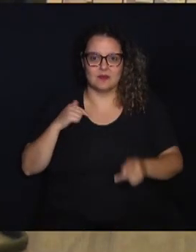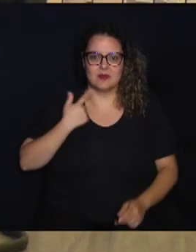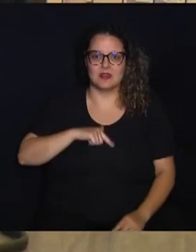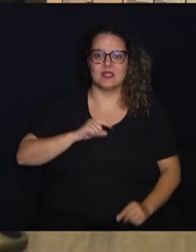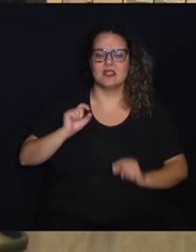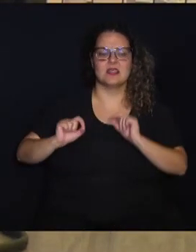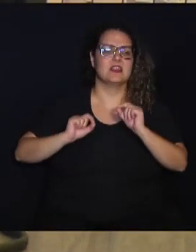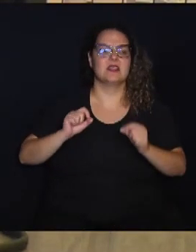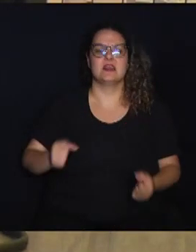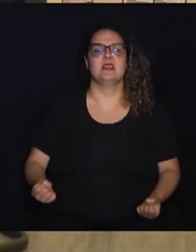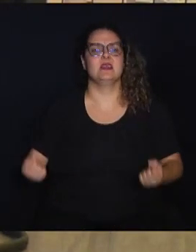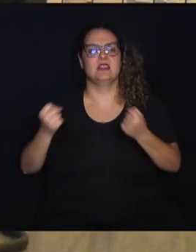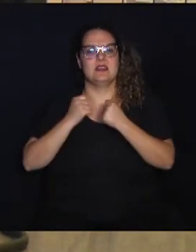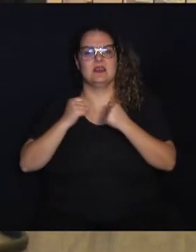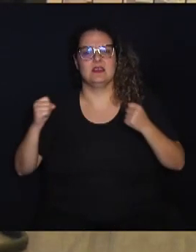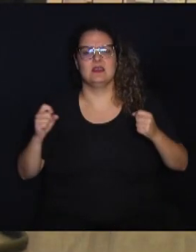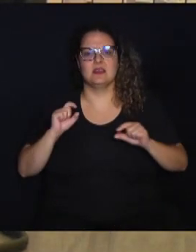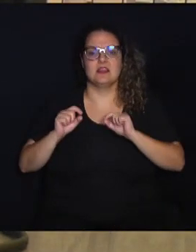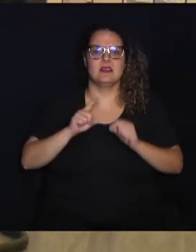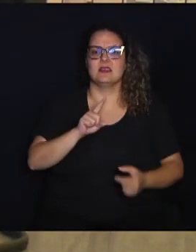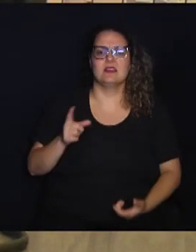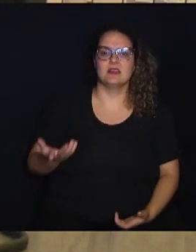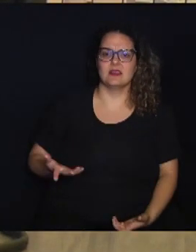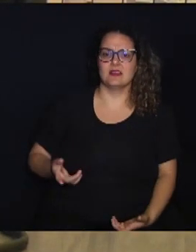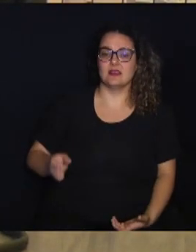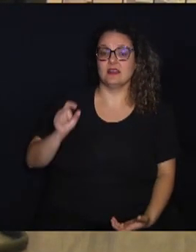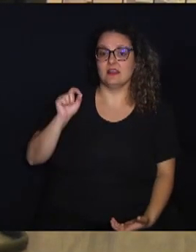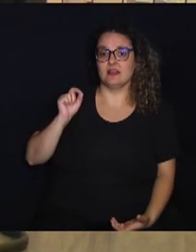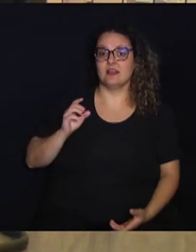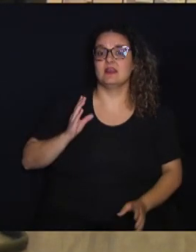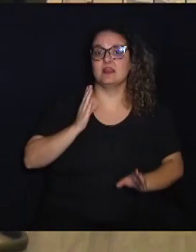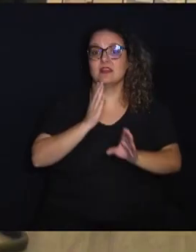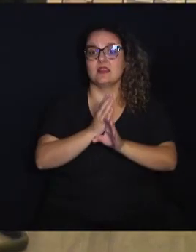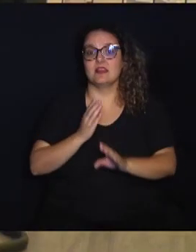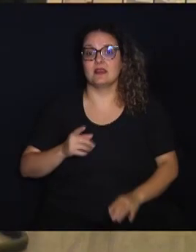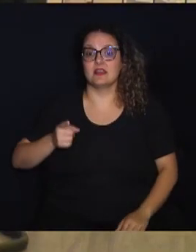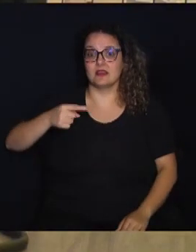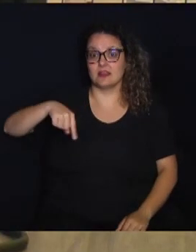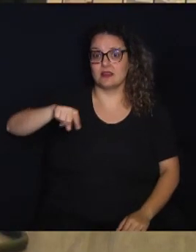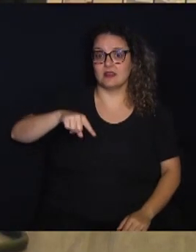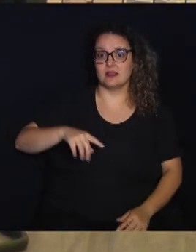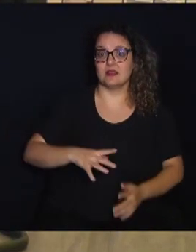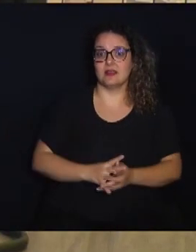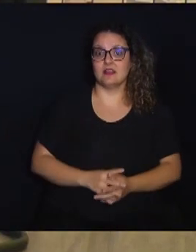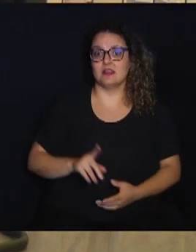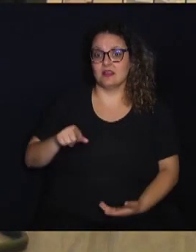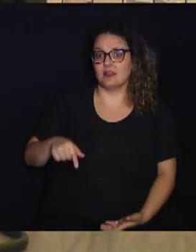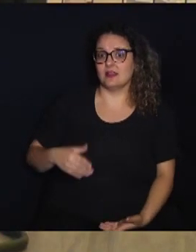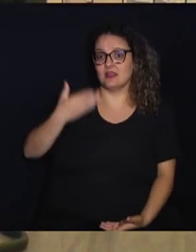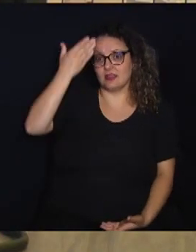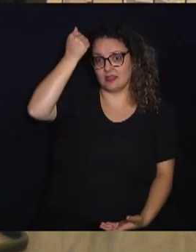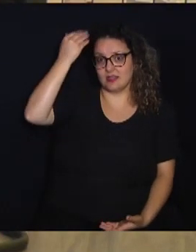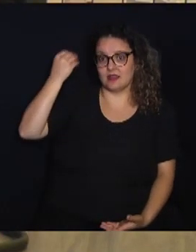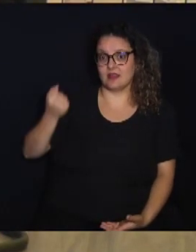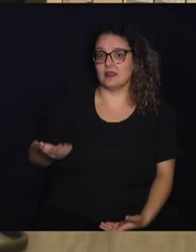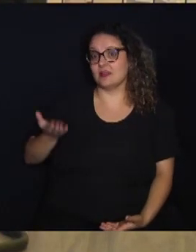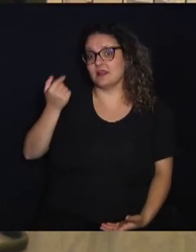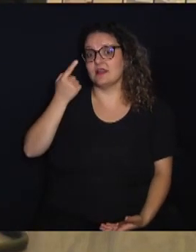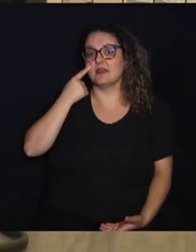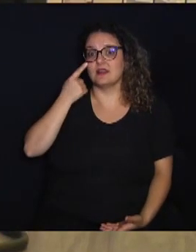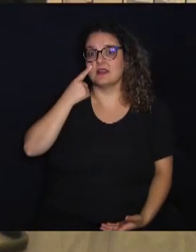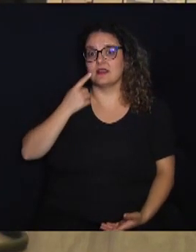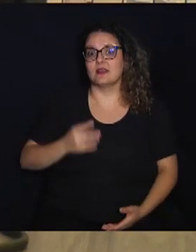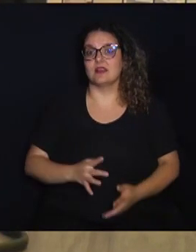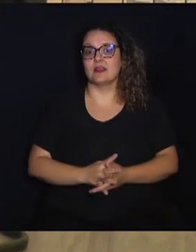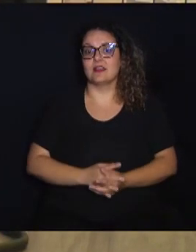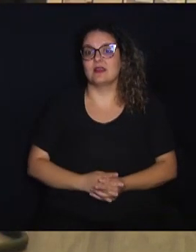essa atividade, quem não está, quem será que ela encontrou por lá. É isso mesmo, Rúbia. Vamos ver a Rúbia aqui,